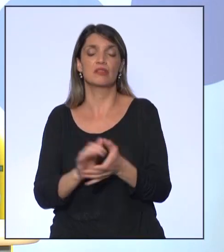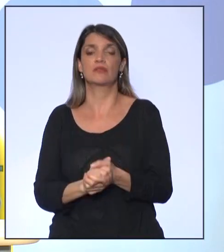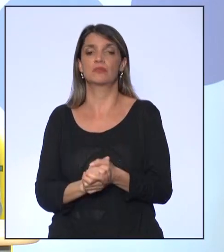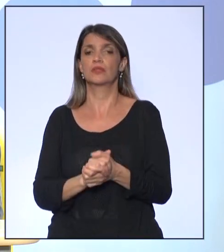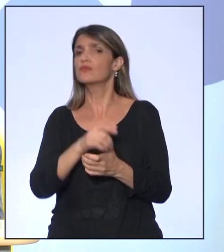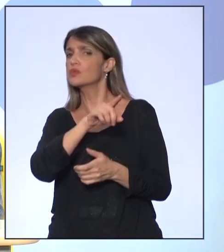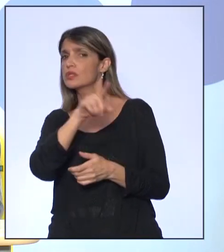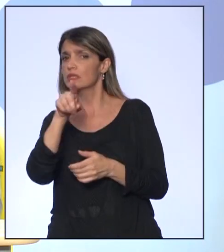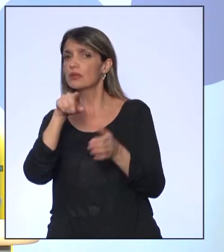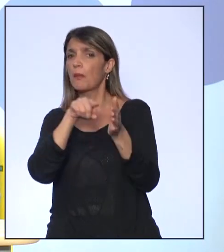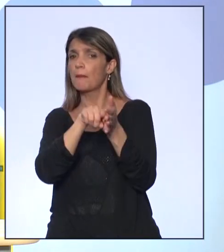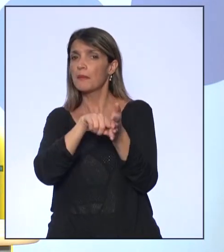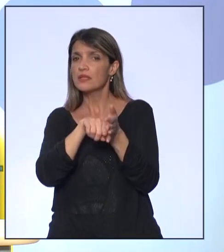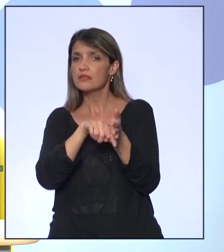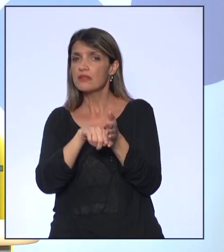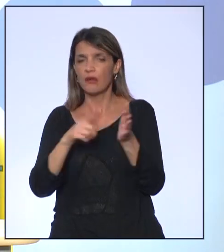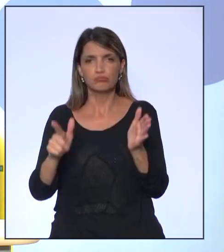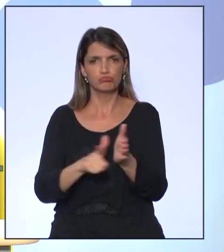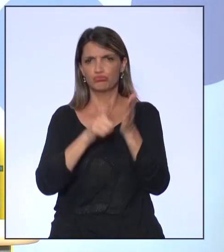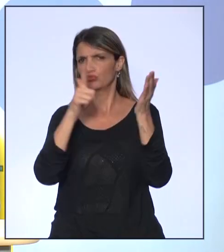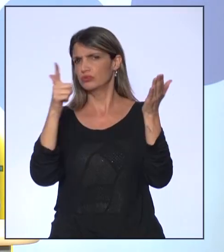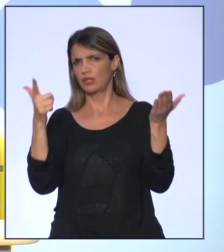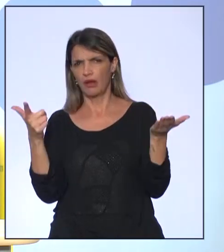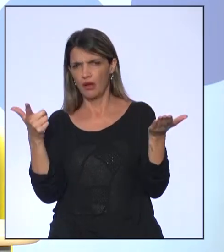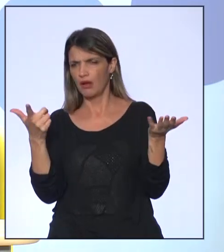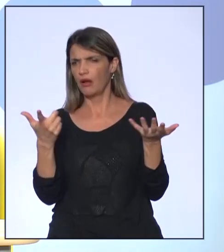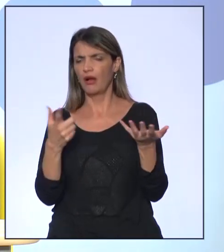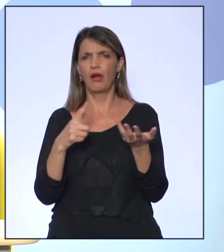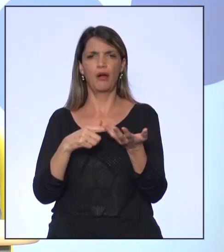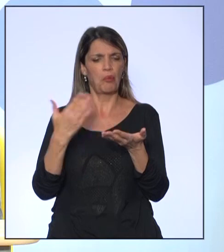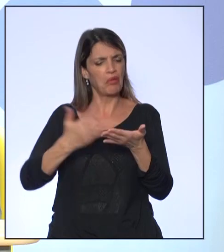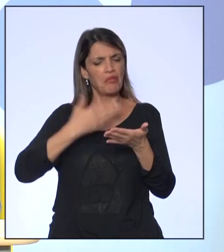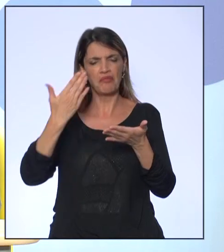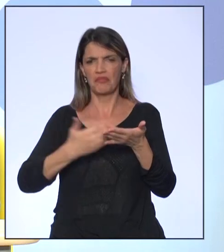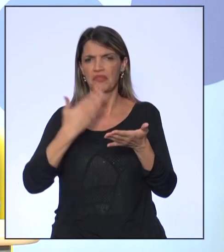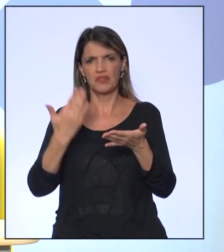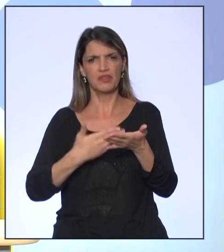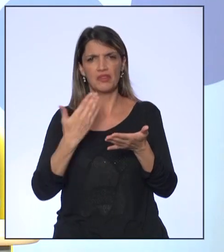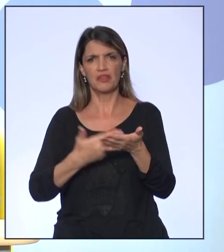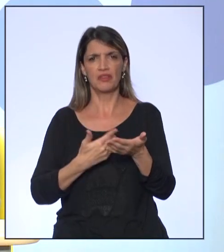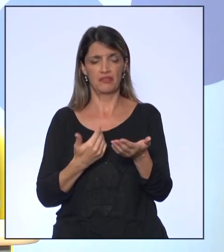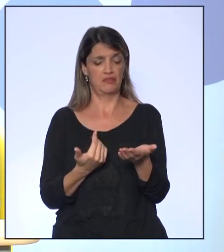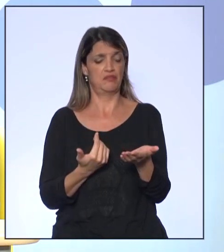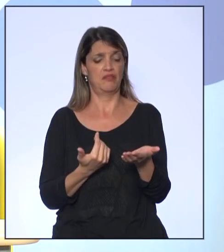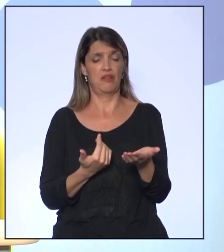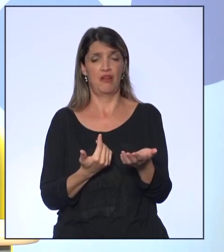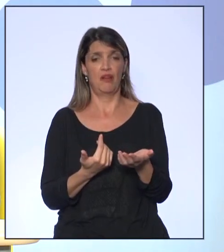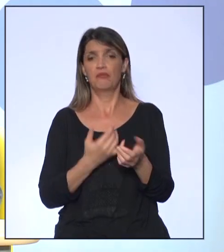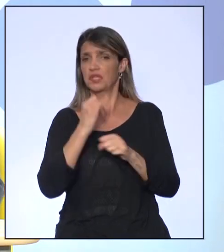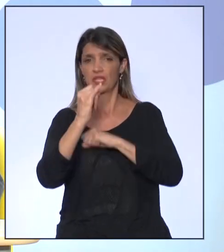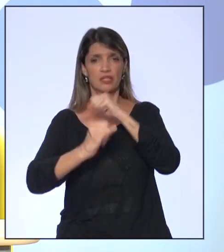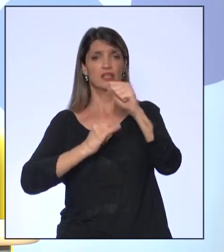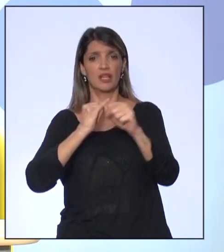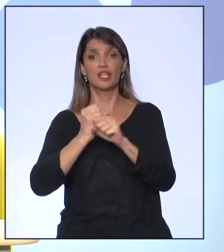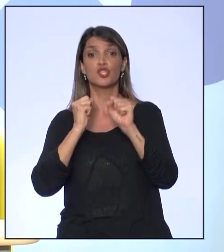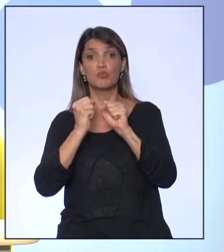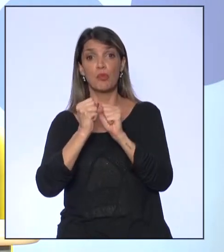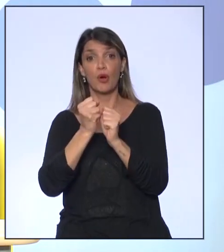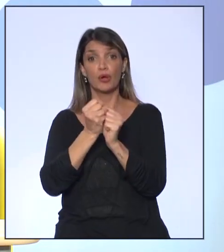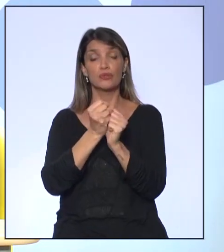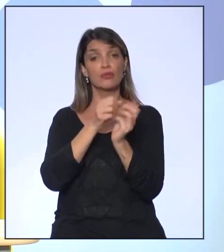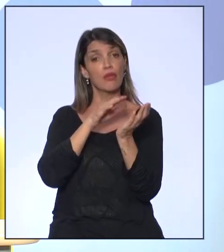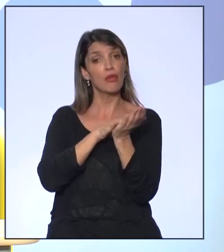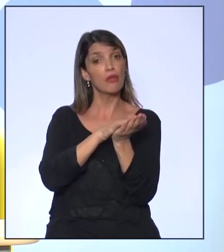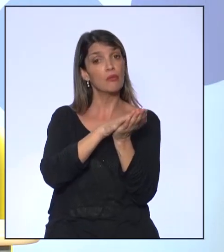vão pesquisar em jornais que vocês têm em casa, revistas, livros, na própria internet vocês podem imprimir,